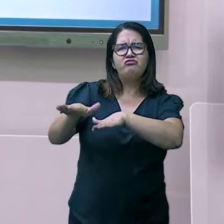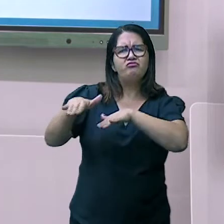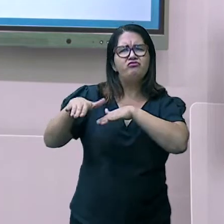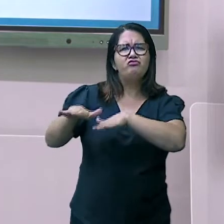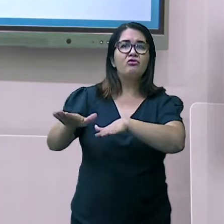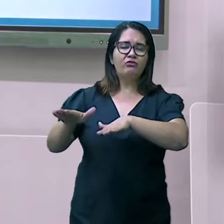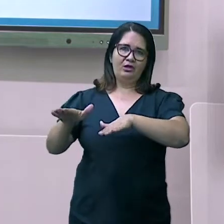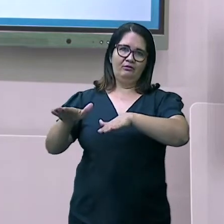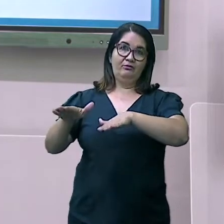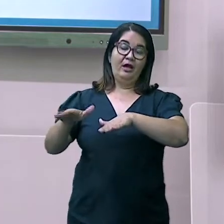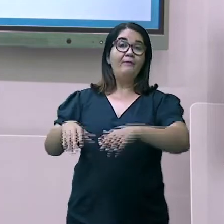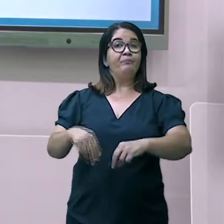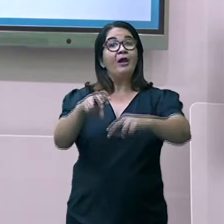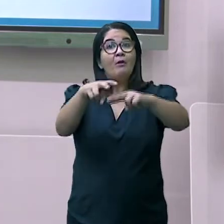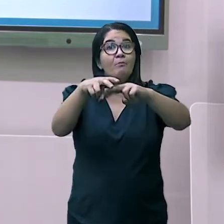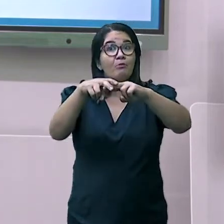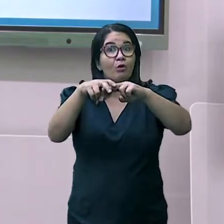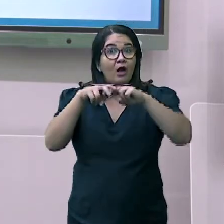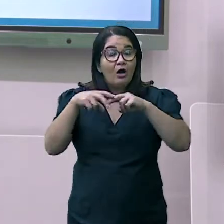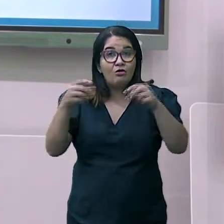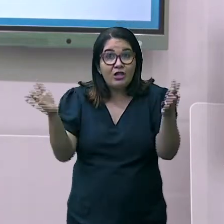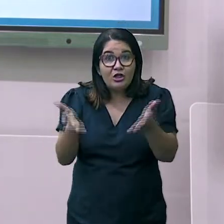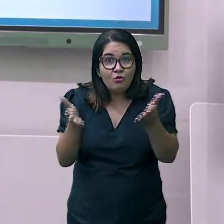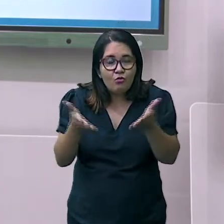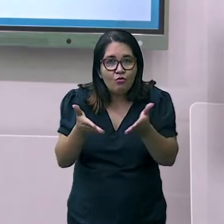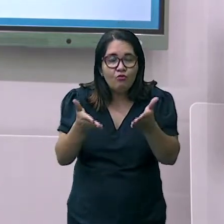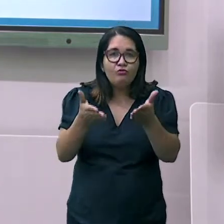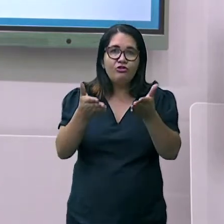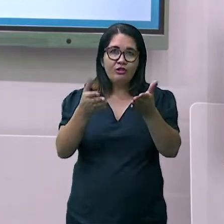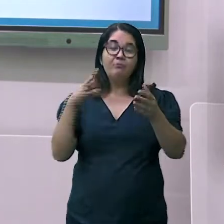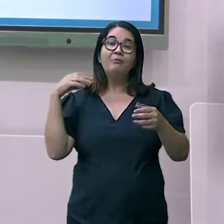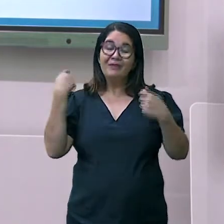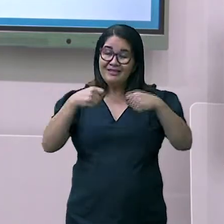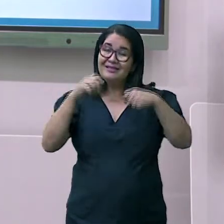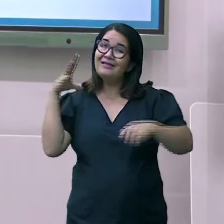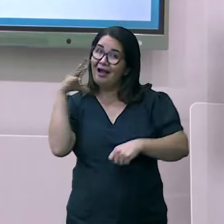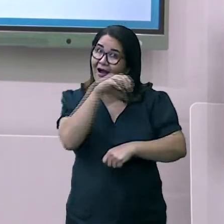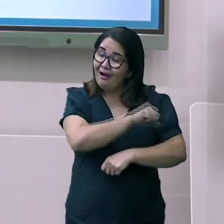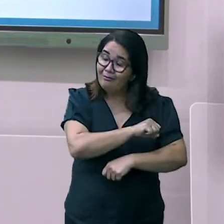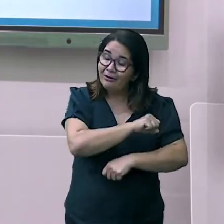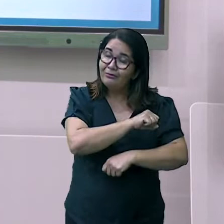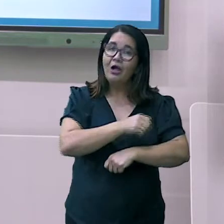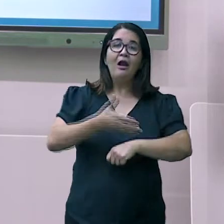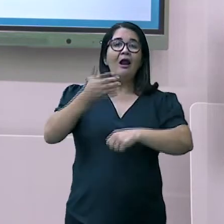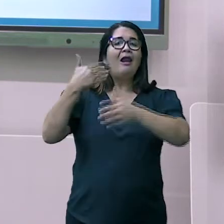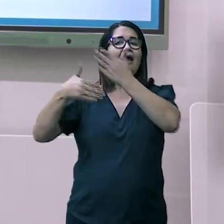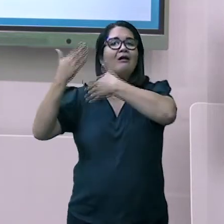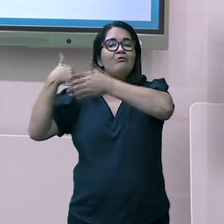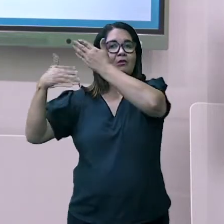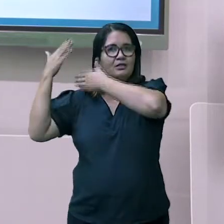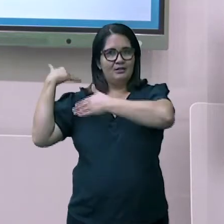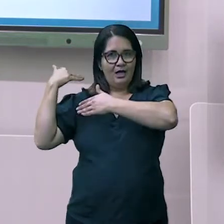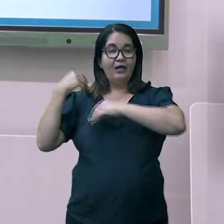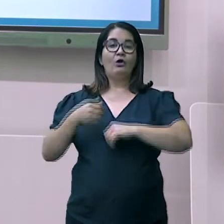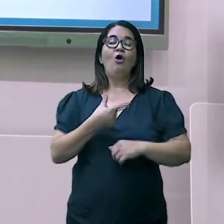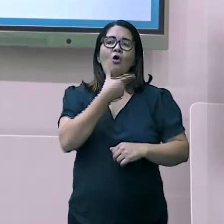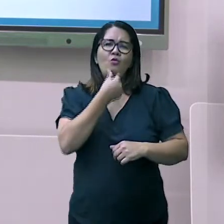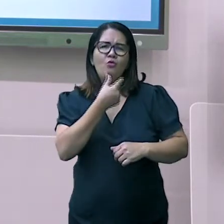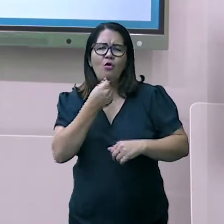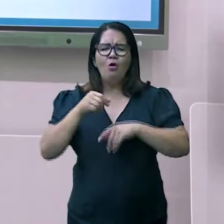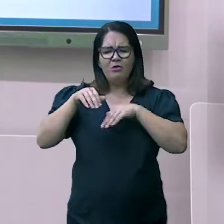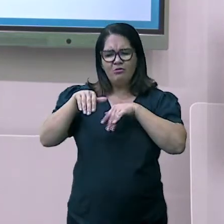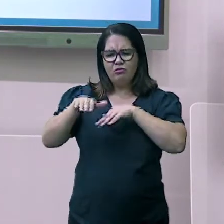para costurar uma calça social e uma camisa social. Isso porque ele tinha que fazer o